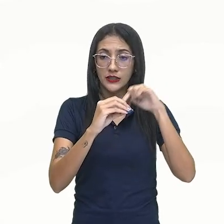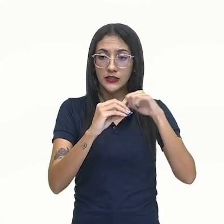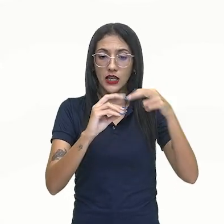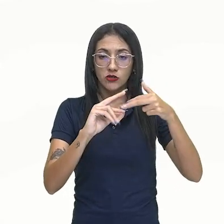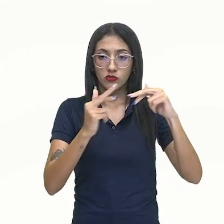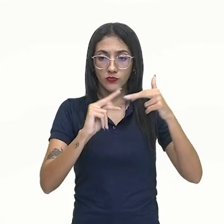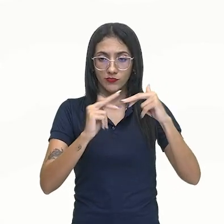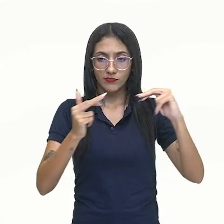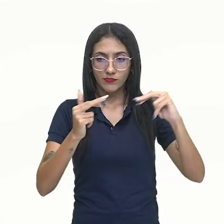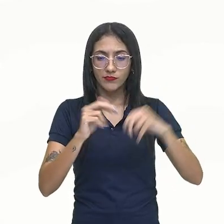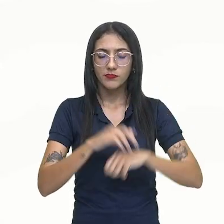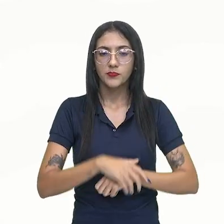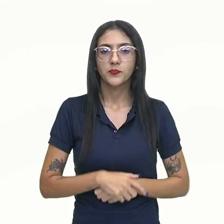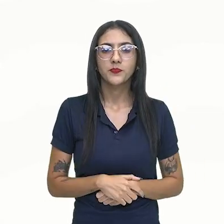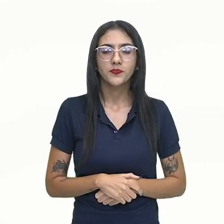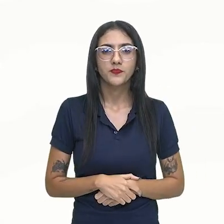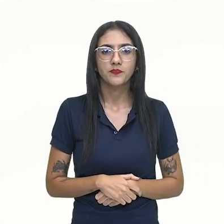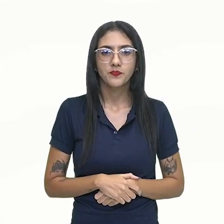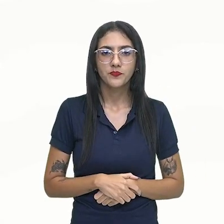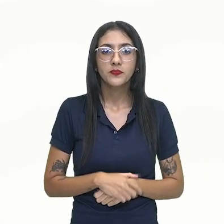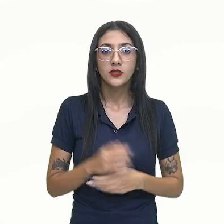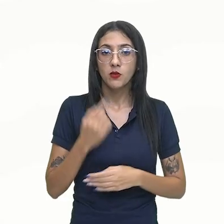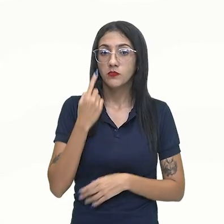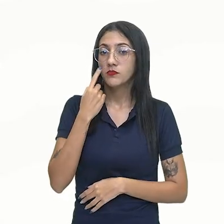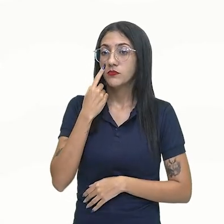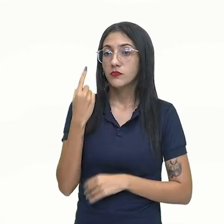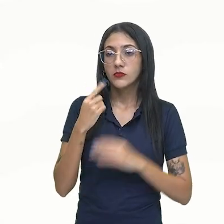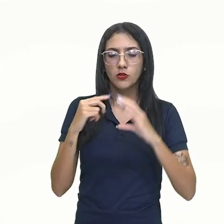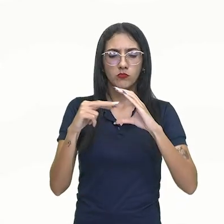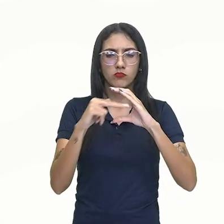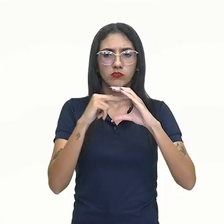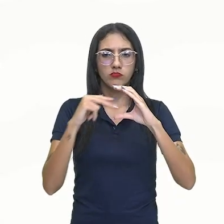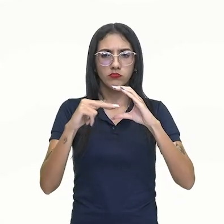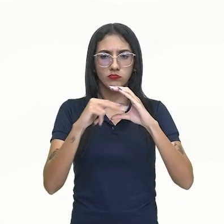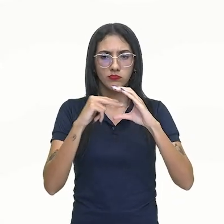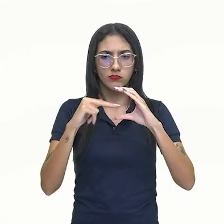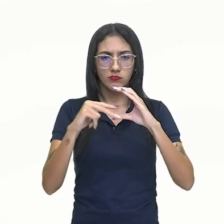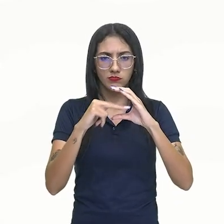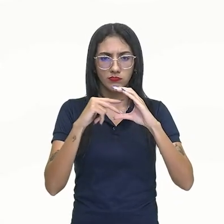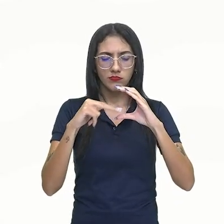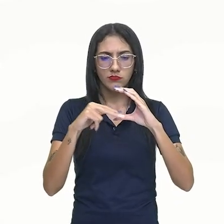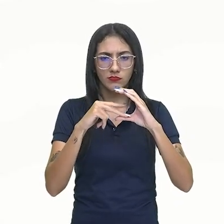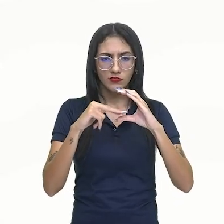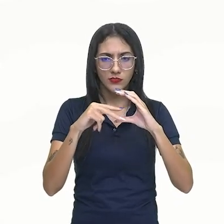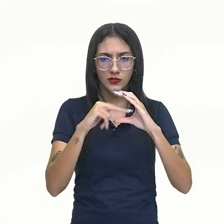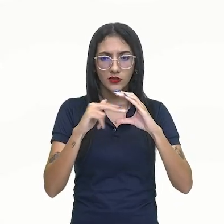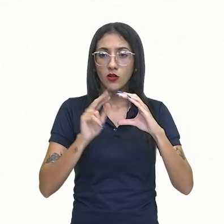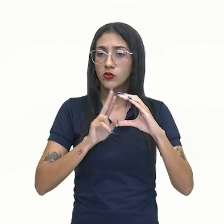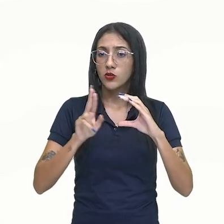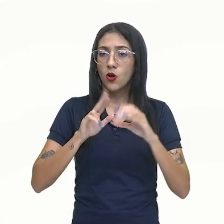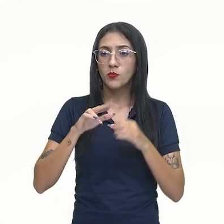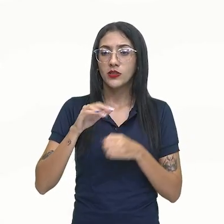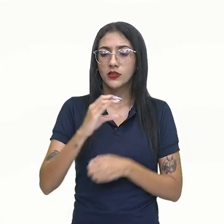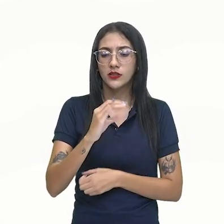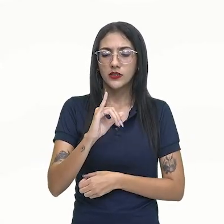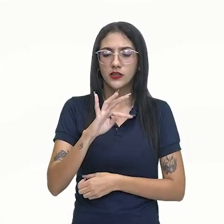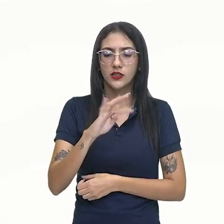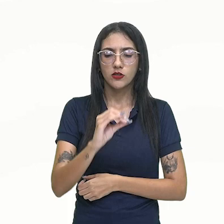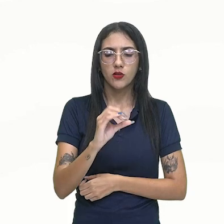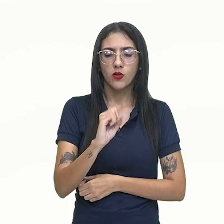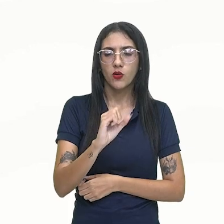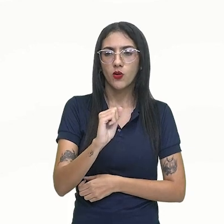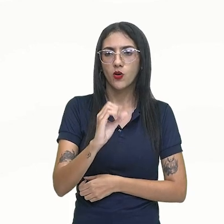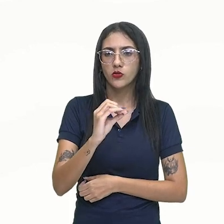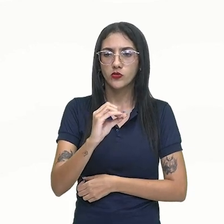genético. Então, essa parte aqui, olha, onde estão contidos as organelas, é chamada de citosol, né, o